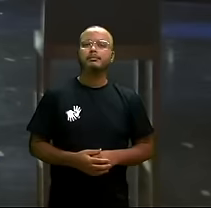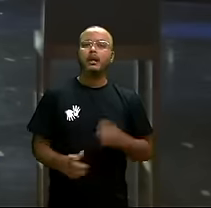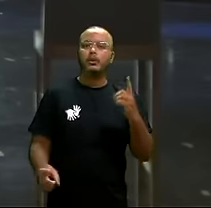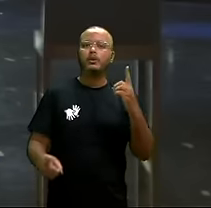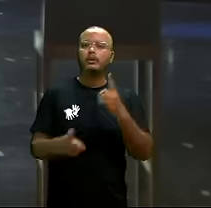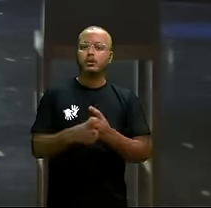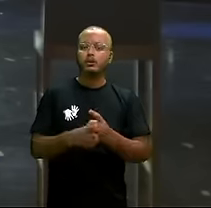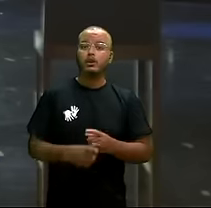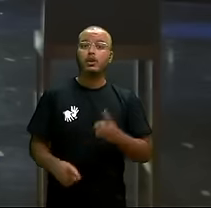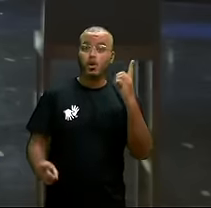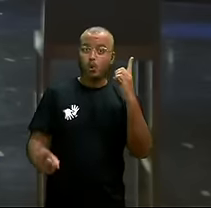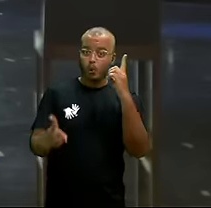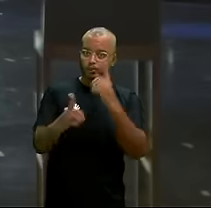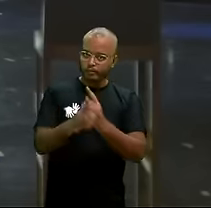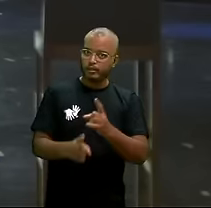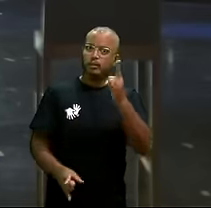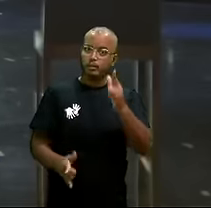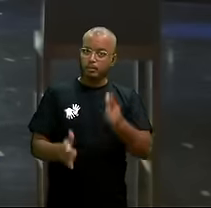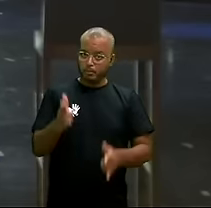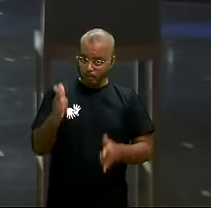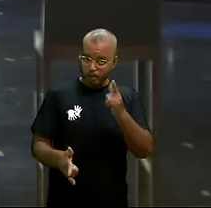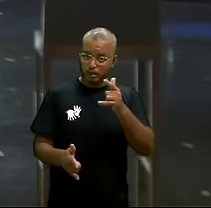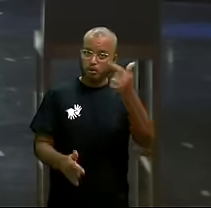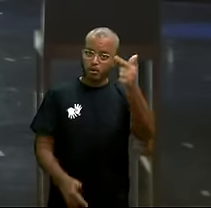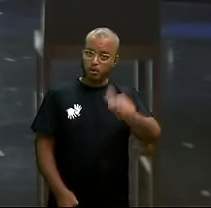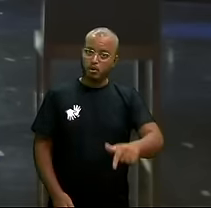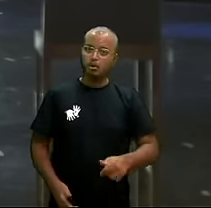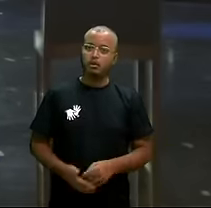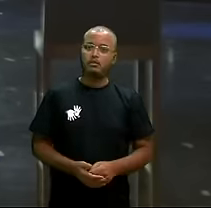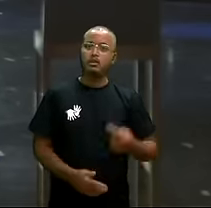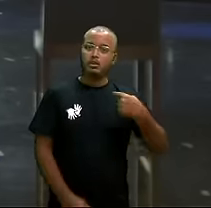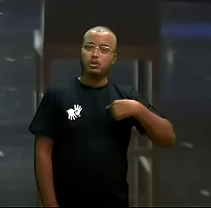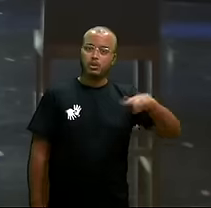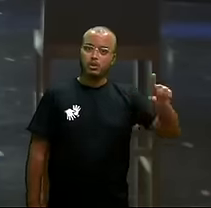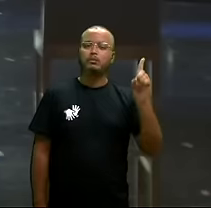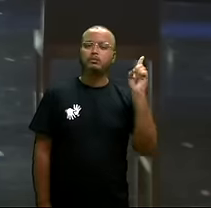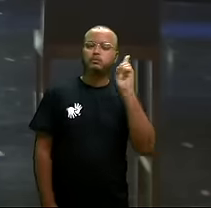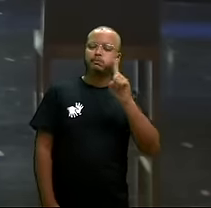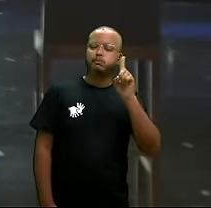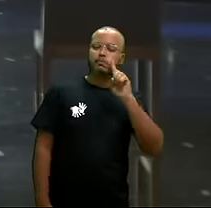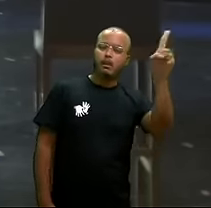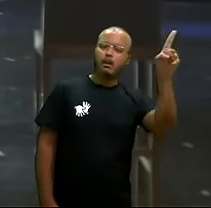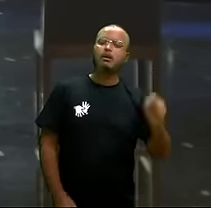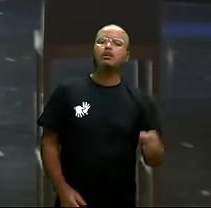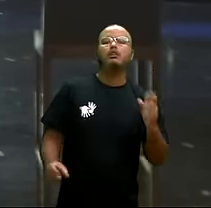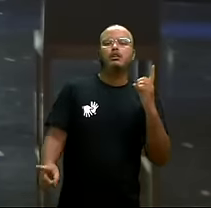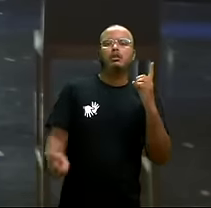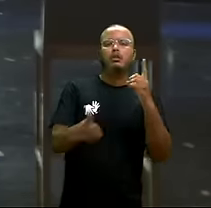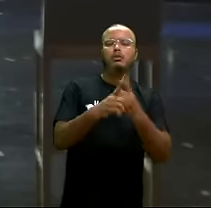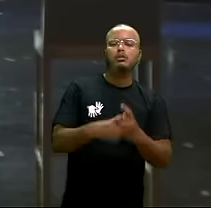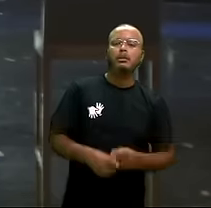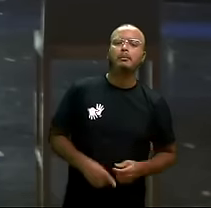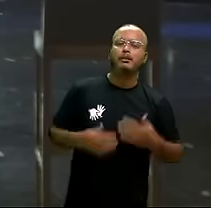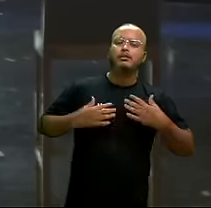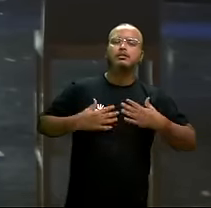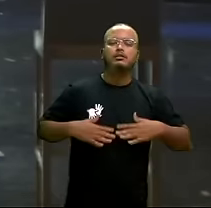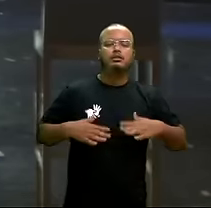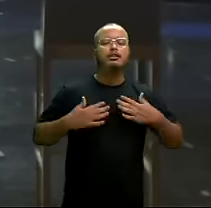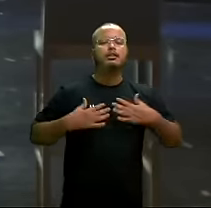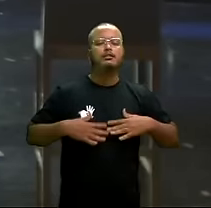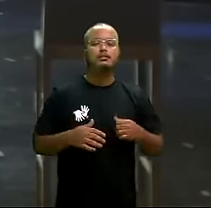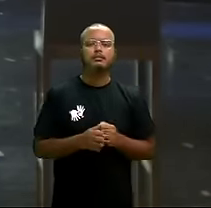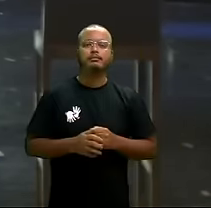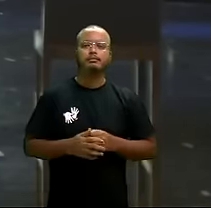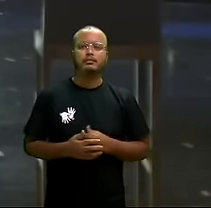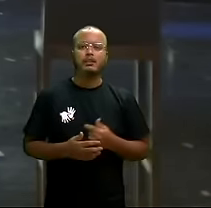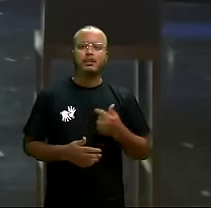assim. Eu falei, negão, eu estou indo para ir para Orlando, ficar um pouquinho com você, descansar. Ele falou, por quê? Ah, estou muito cansado, irmão. Eu